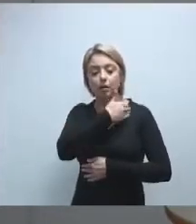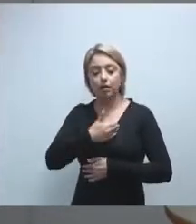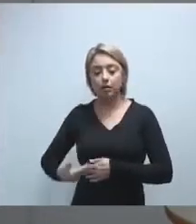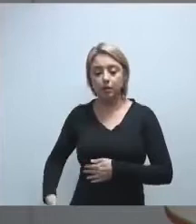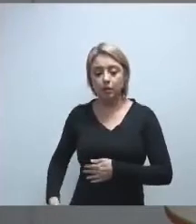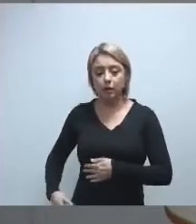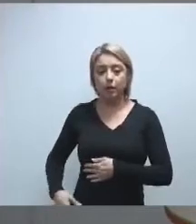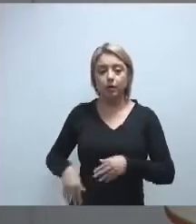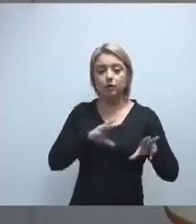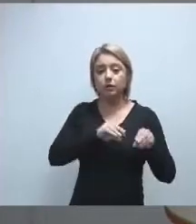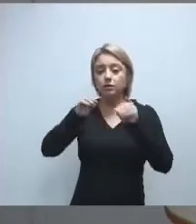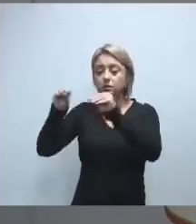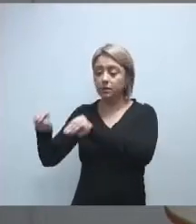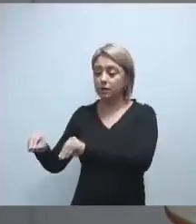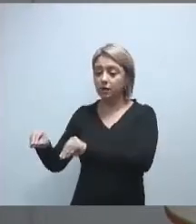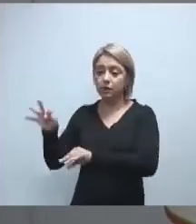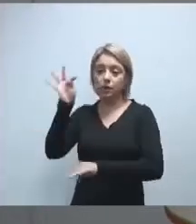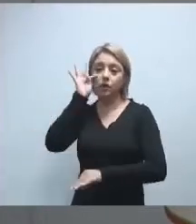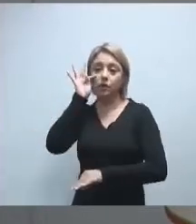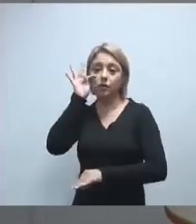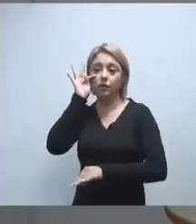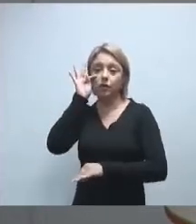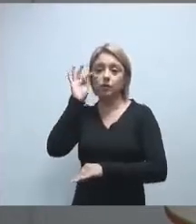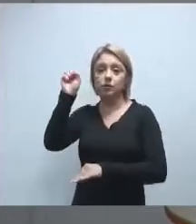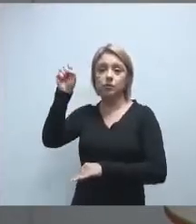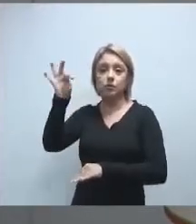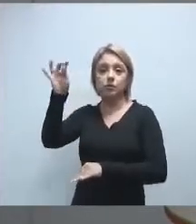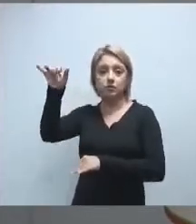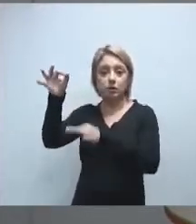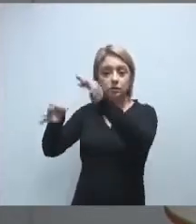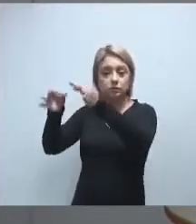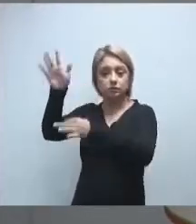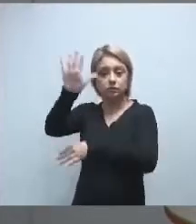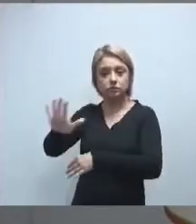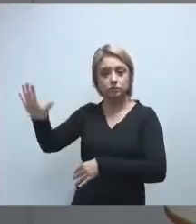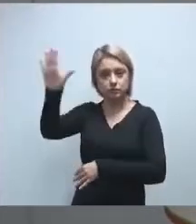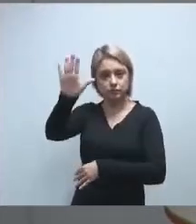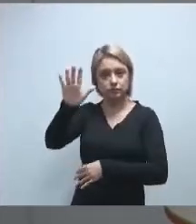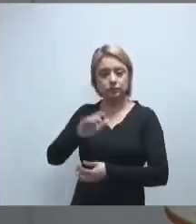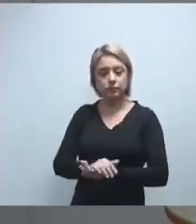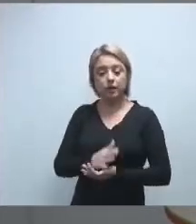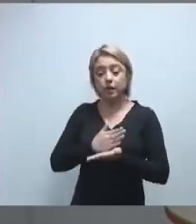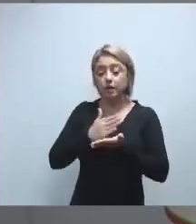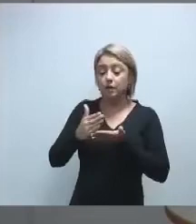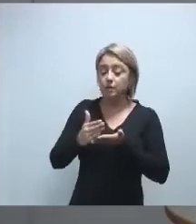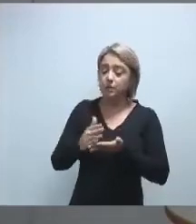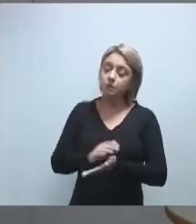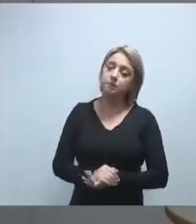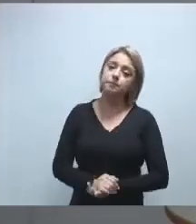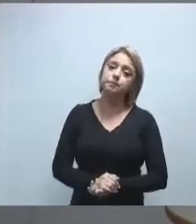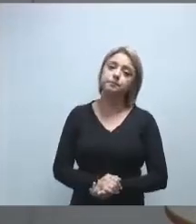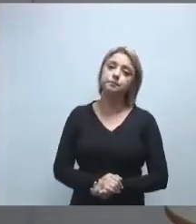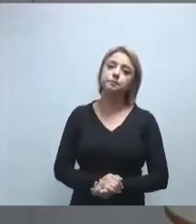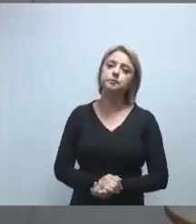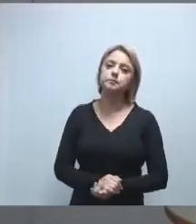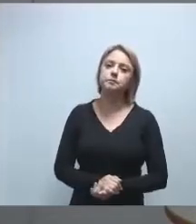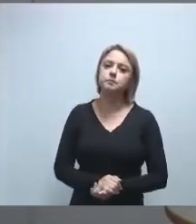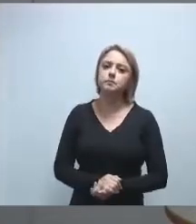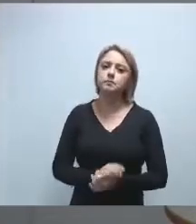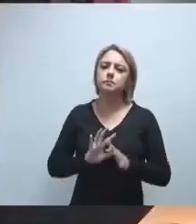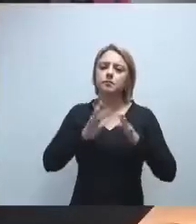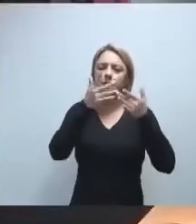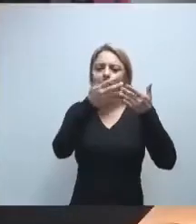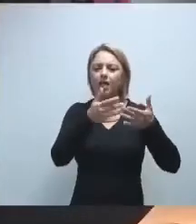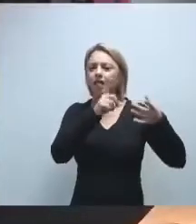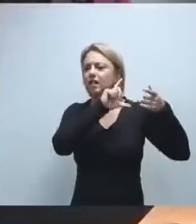ele foi com o supremo tribunal federal mas eu queria começar é dizendo um